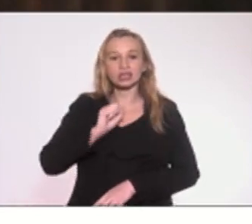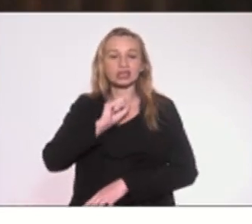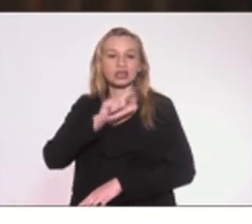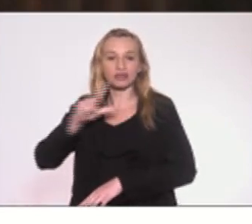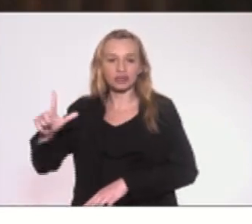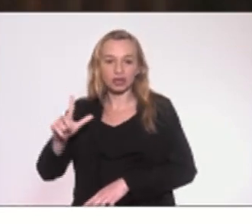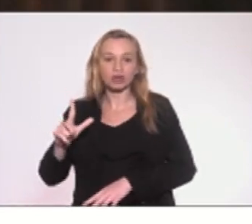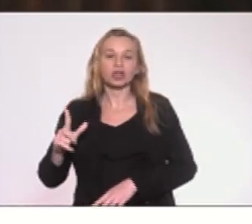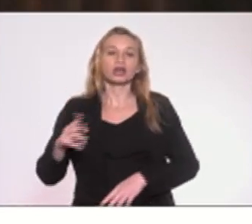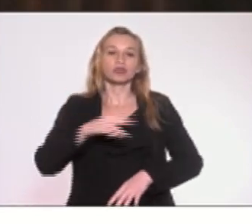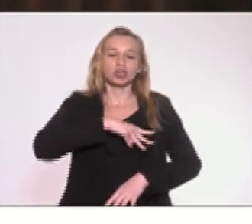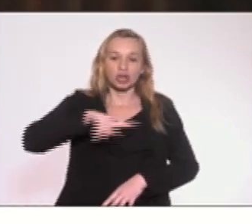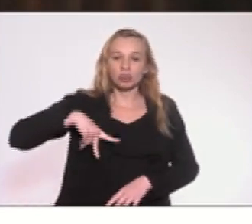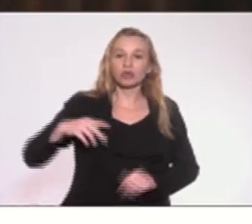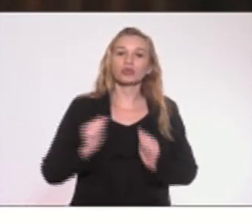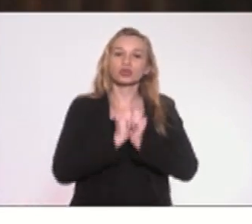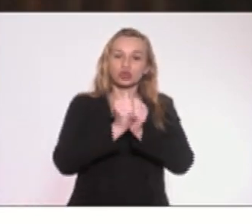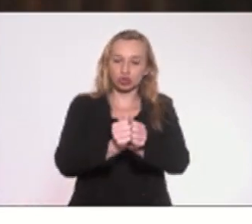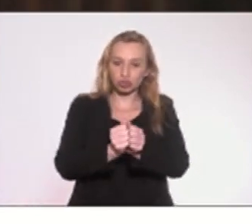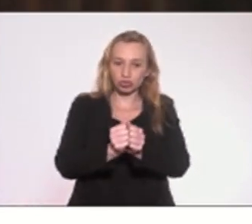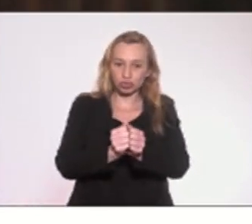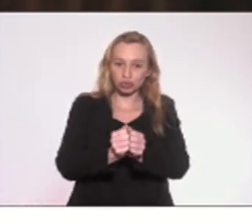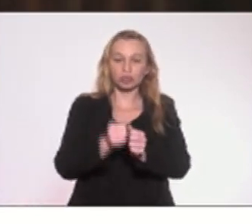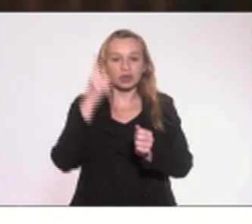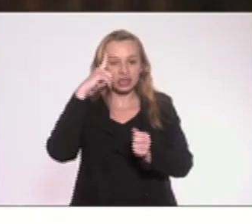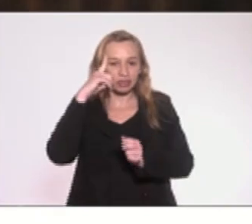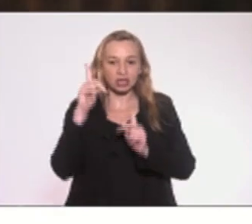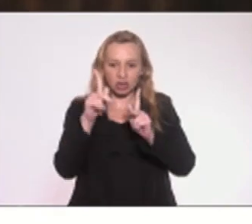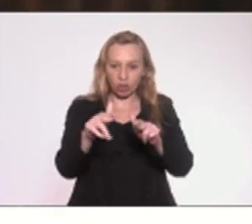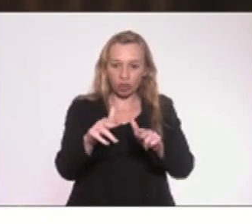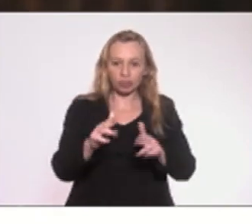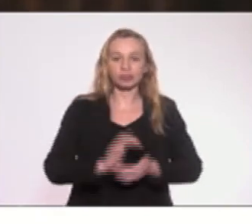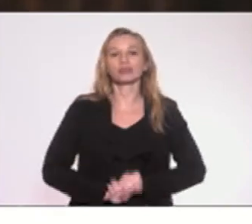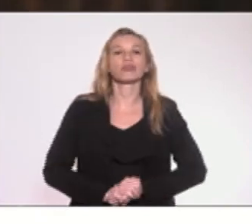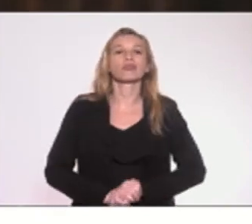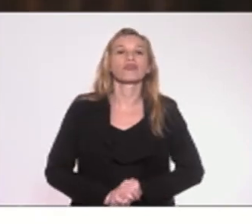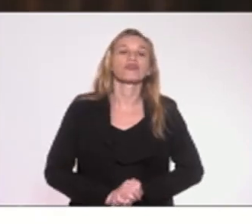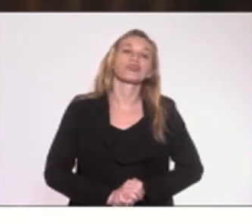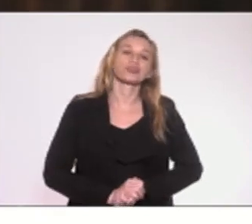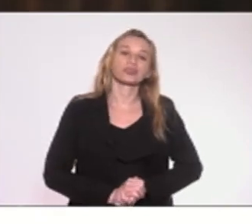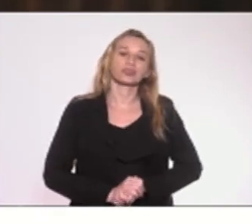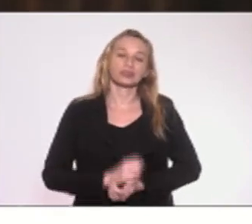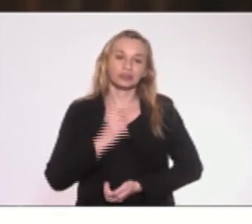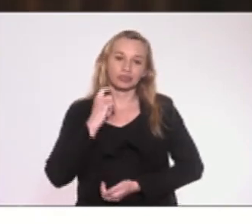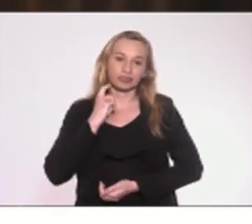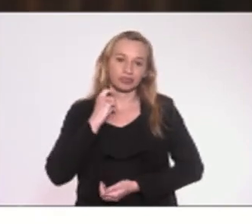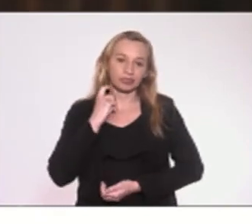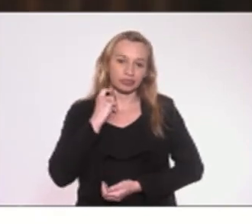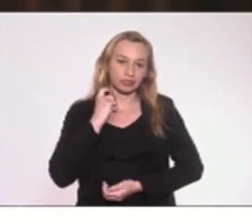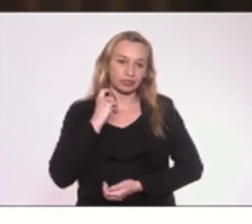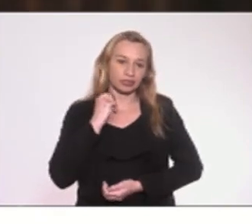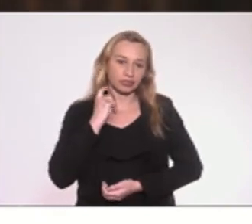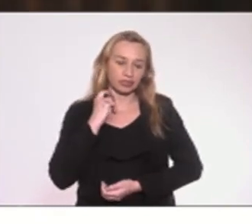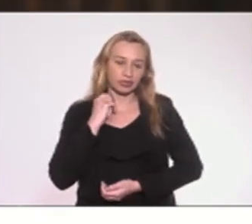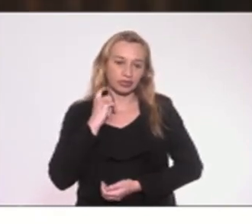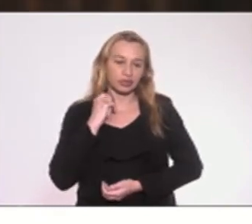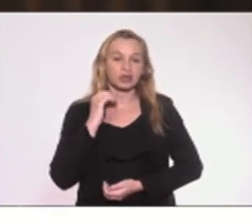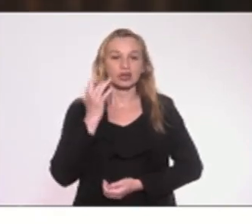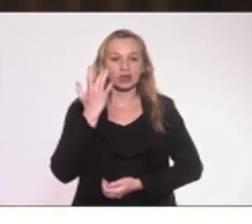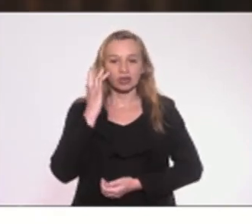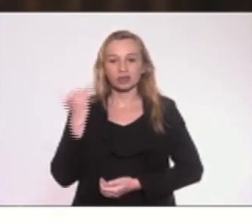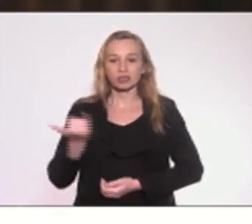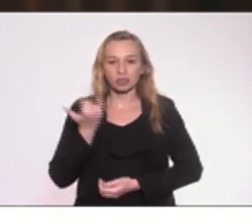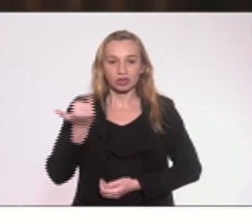Público estão juntos, imbuídos do mesmo pensamento. Acho extremamente necessário que a gente possa